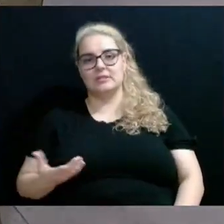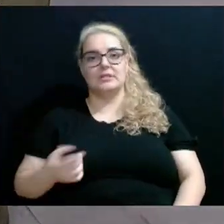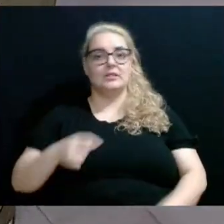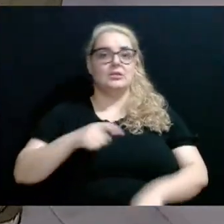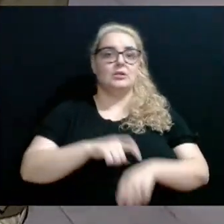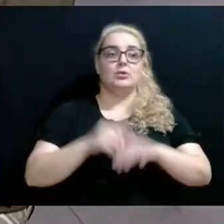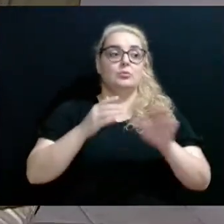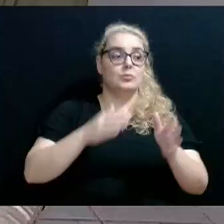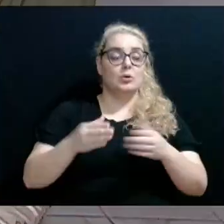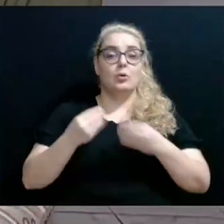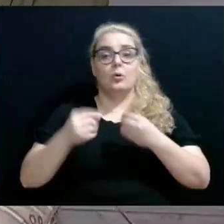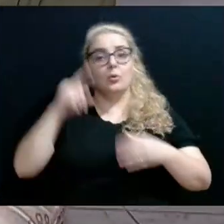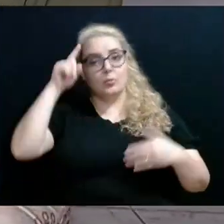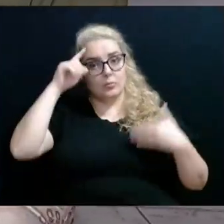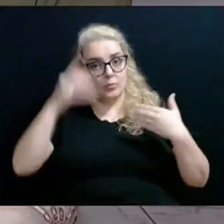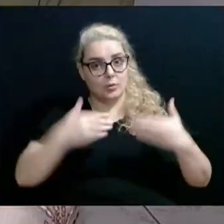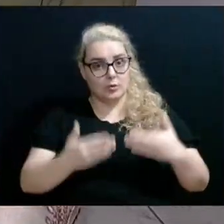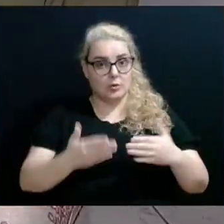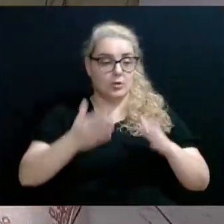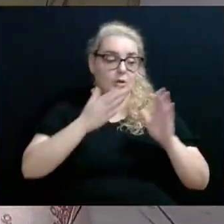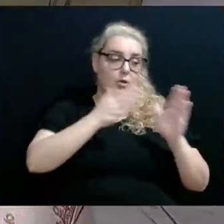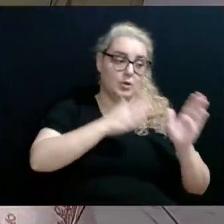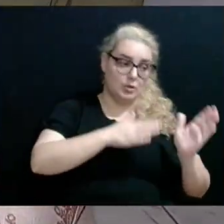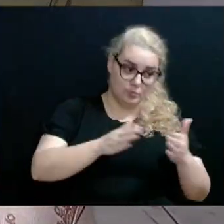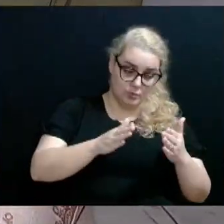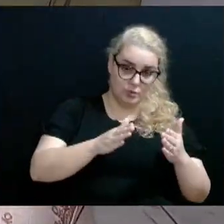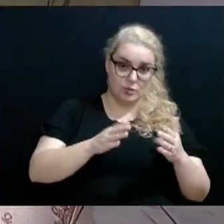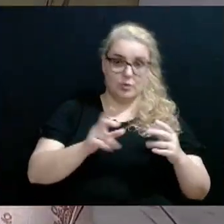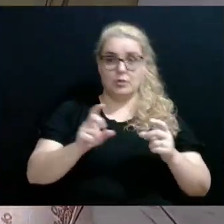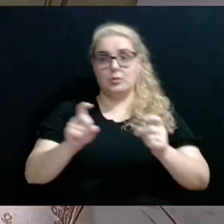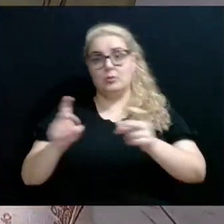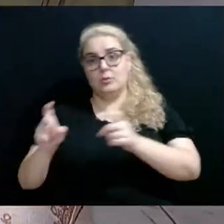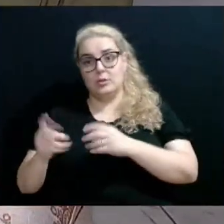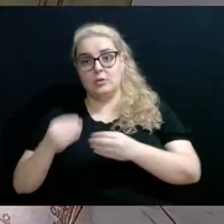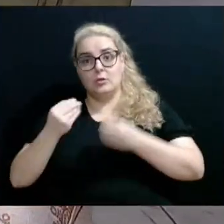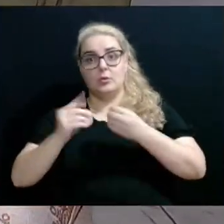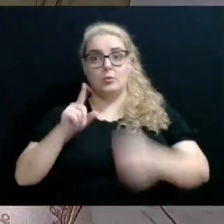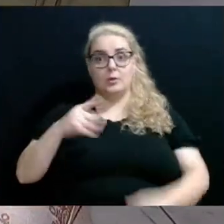sua rotina entre produzir e vender?